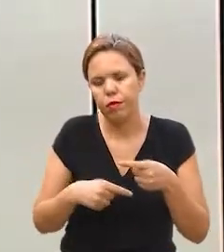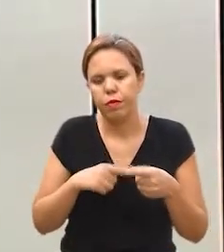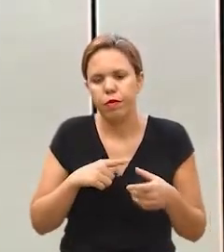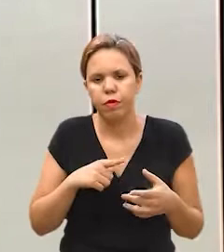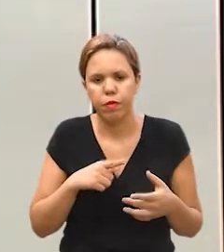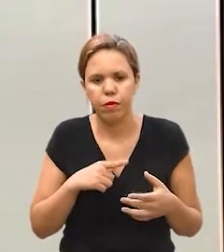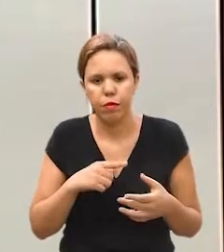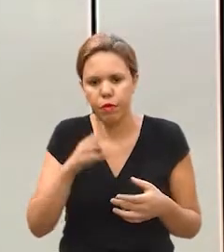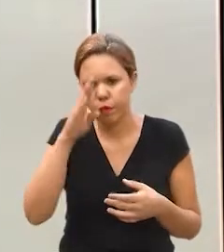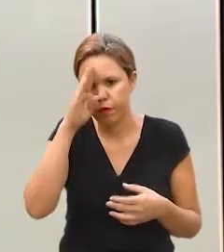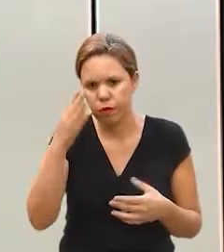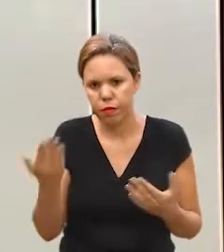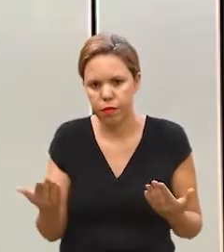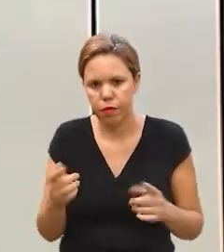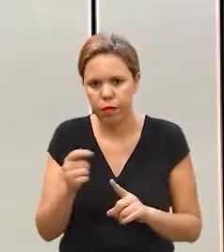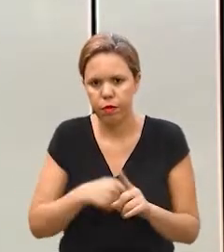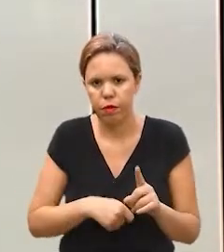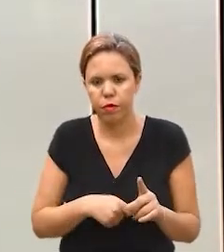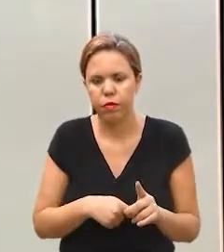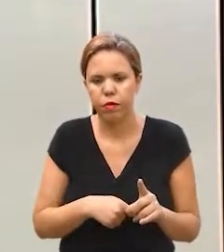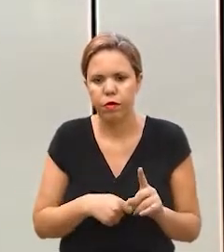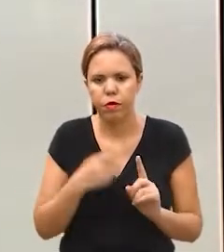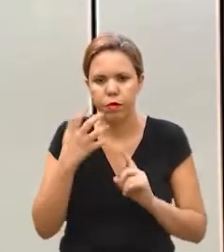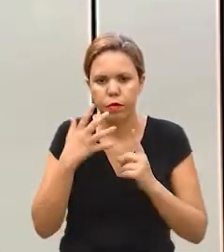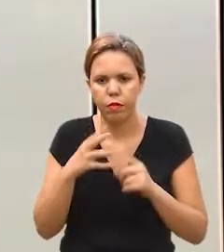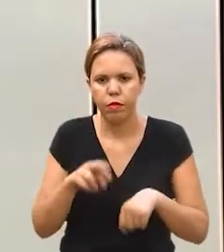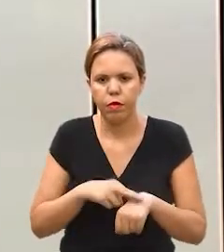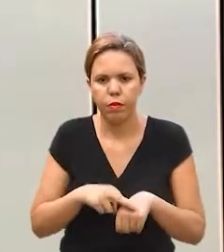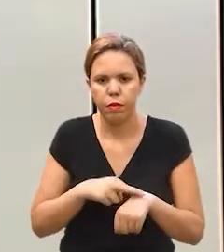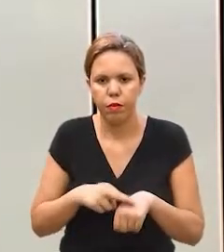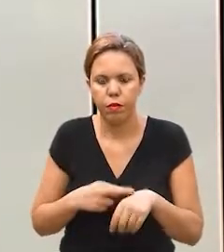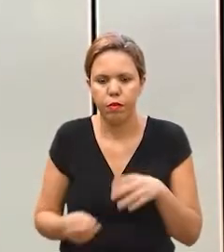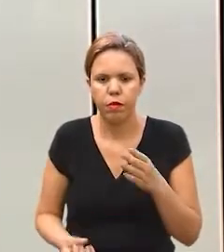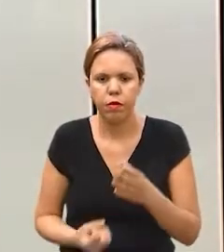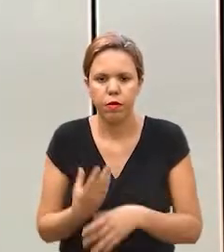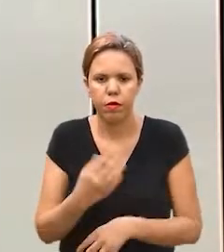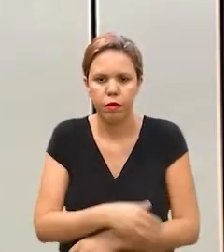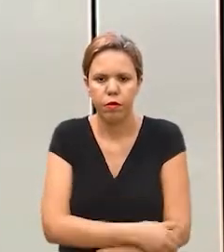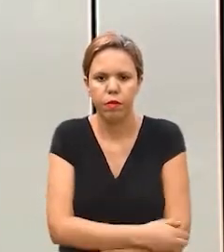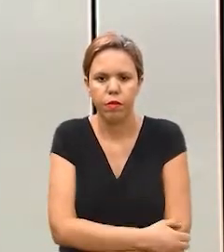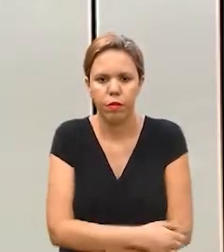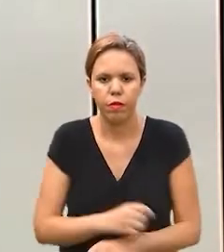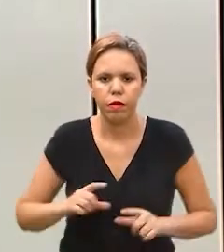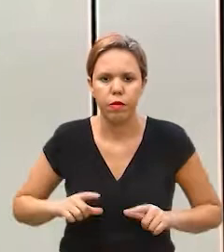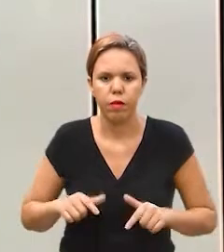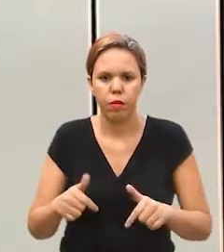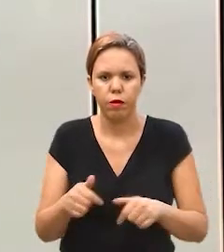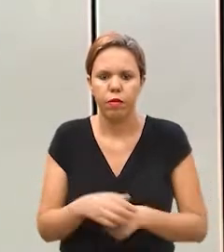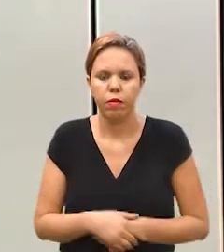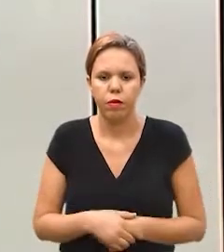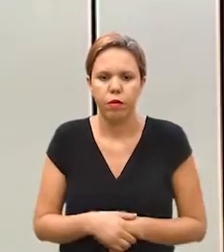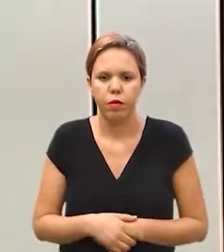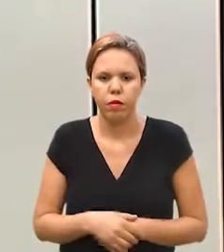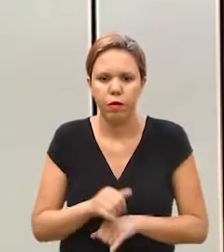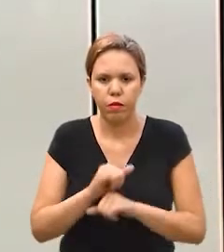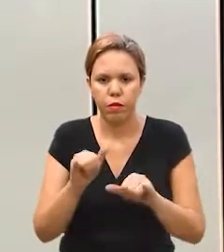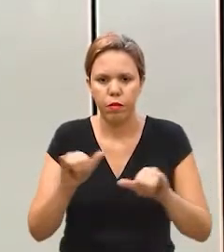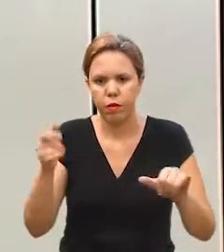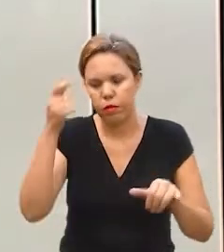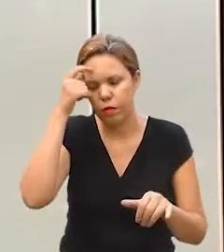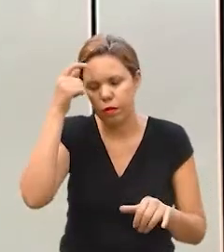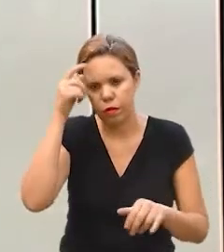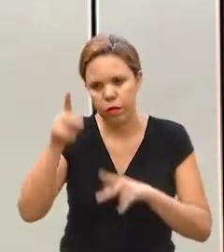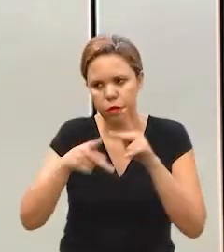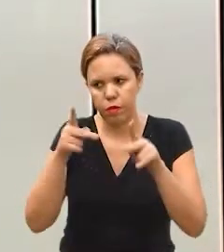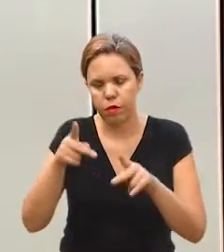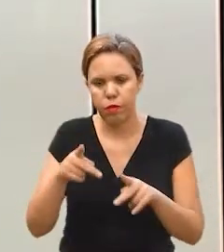também, principalmente agora nesse mês, que é o Fevereiro Violeta, que é onde ocorrem aí várias ações de campanhas, conscientização